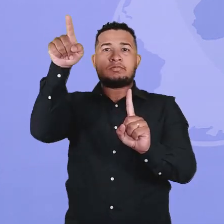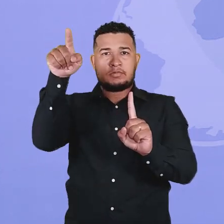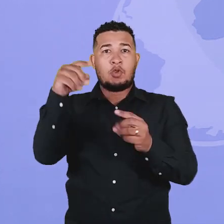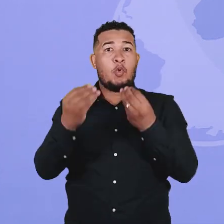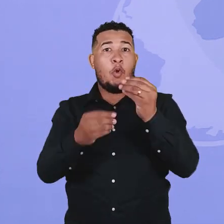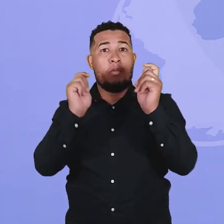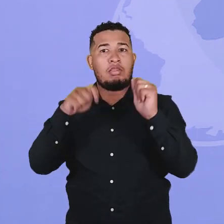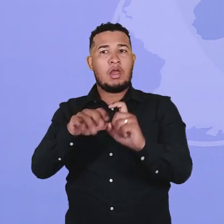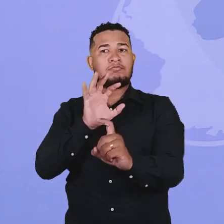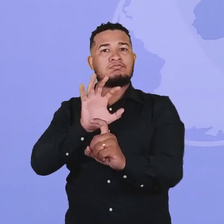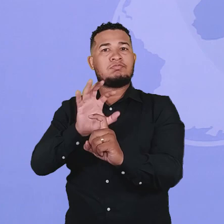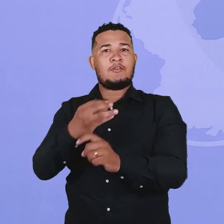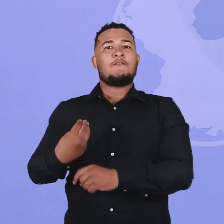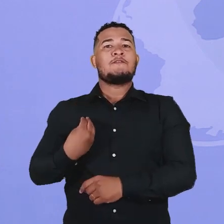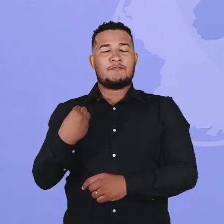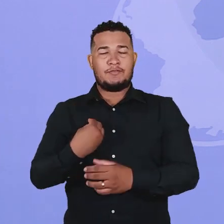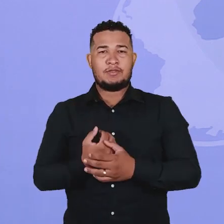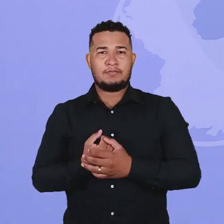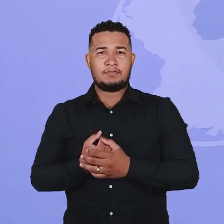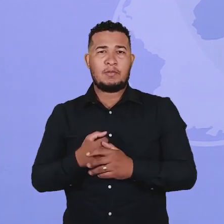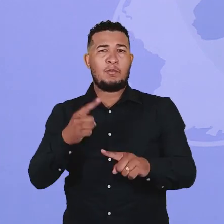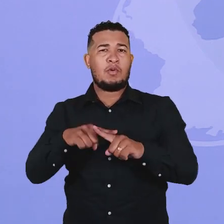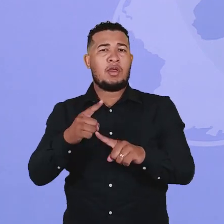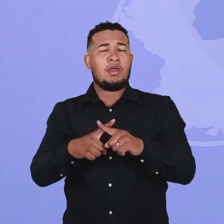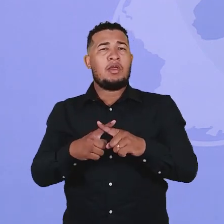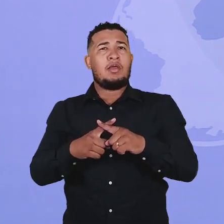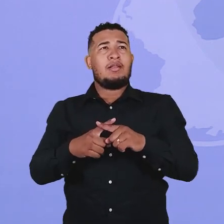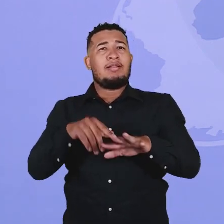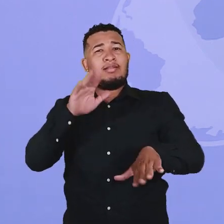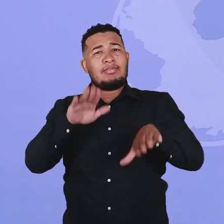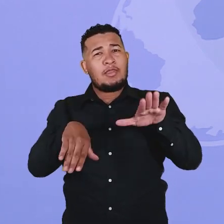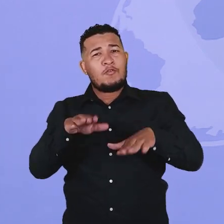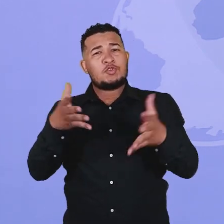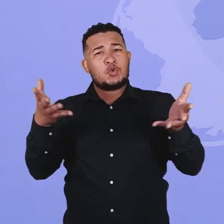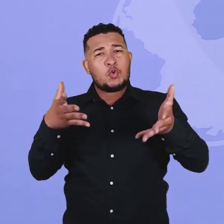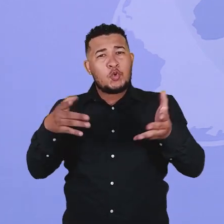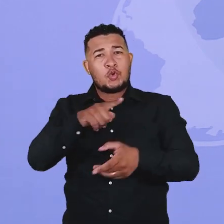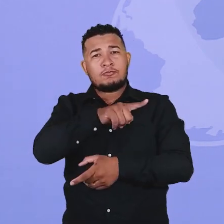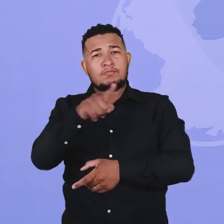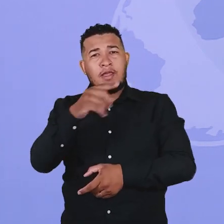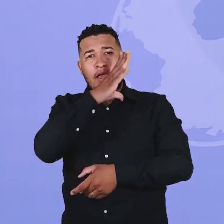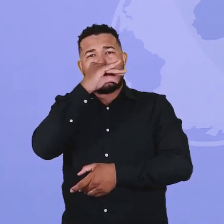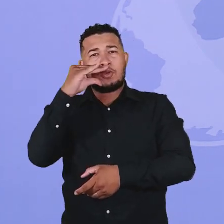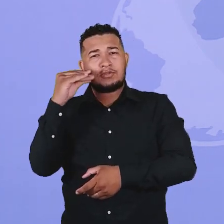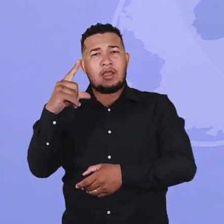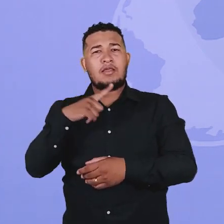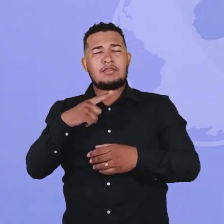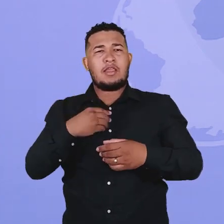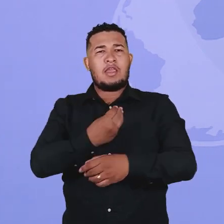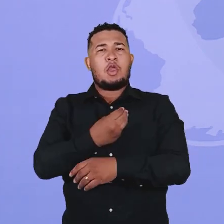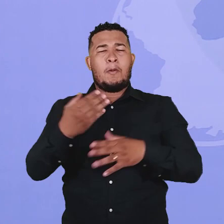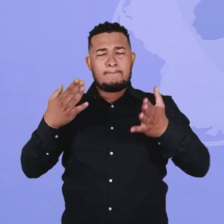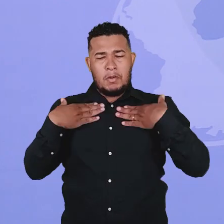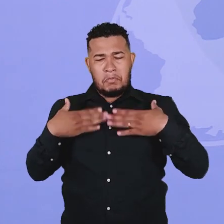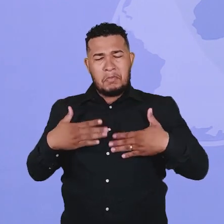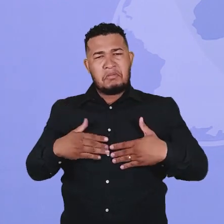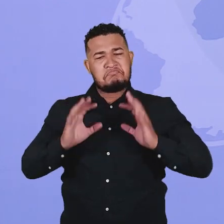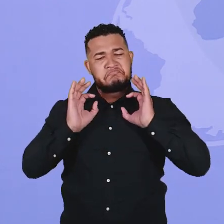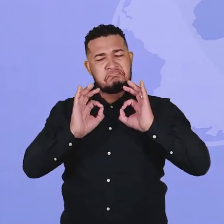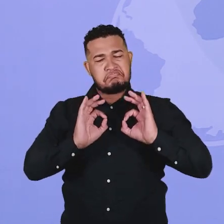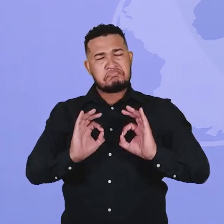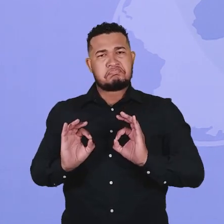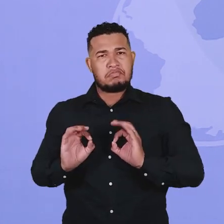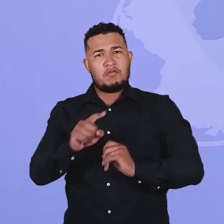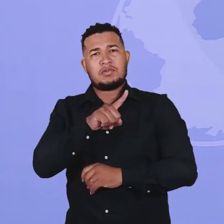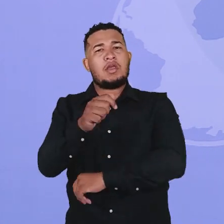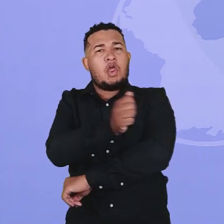impacta hoje em nossas vidas. Porque talvez você hoje adolescente, pode estar com o seu corpo aí tudo direitinho, você é